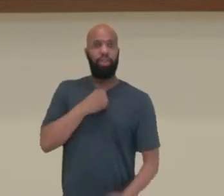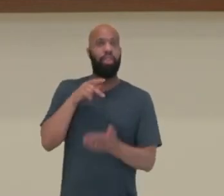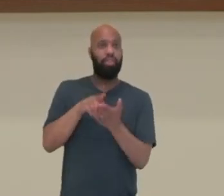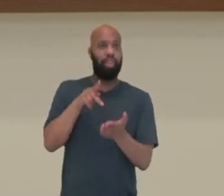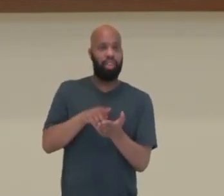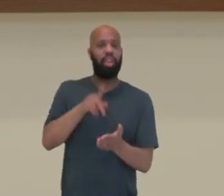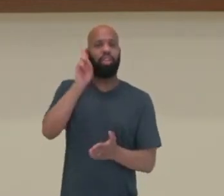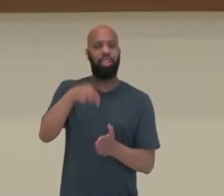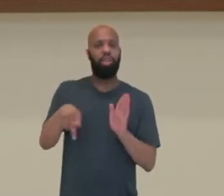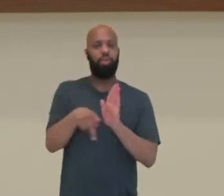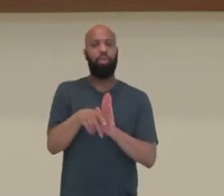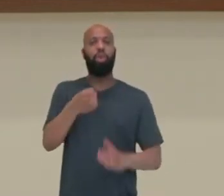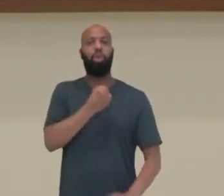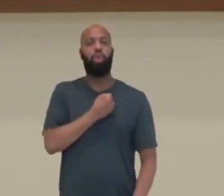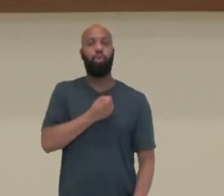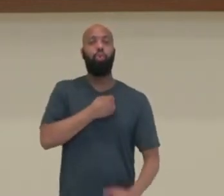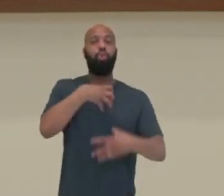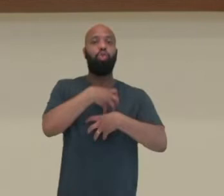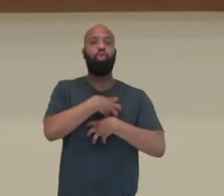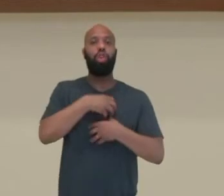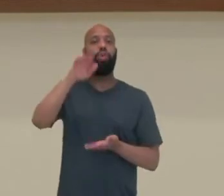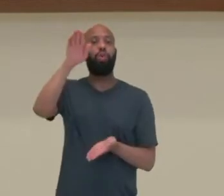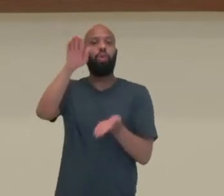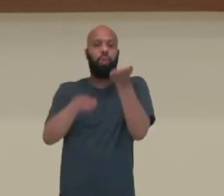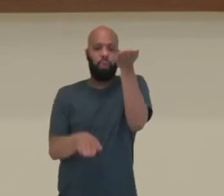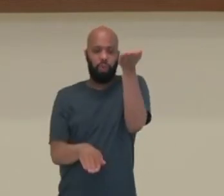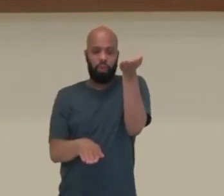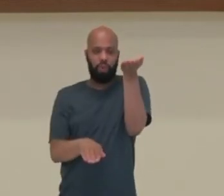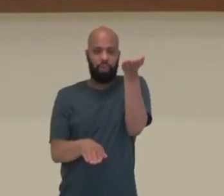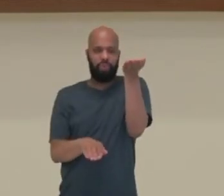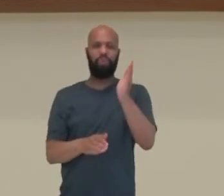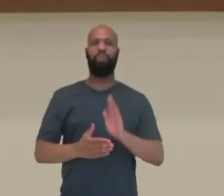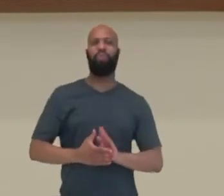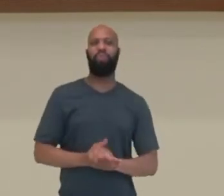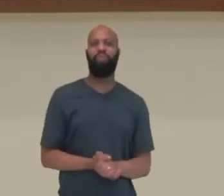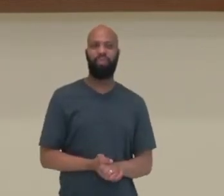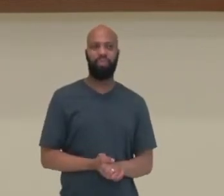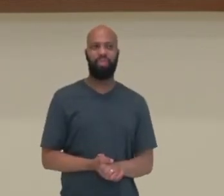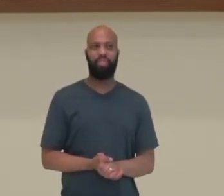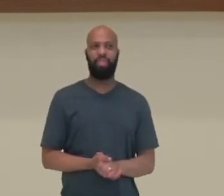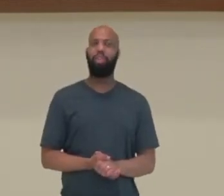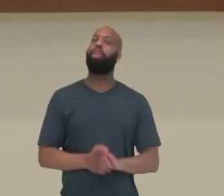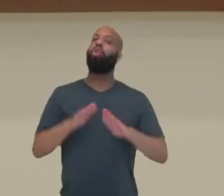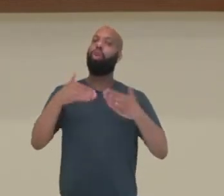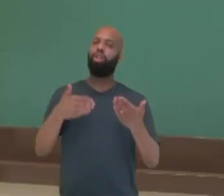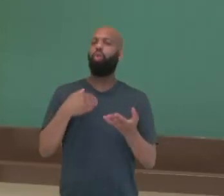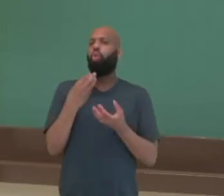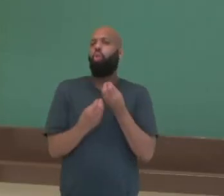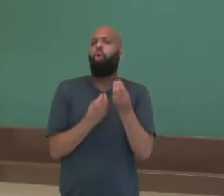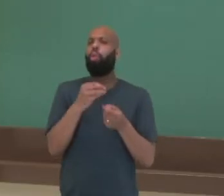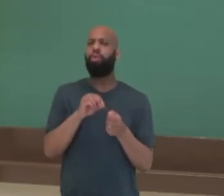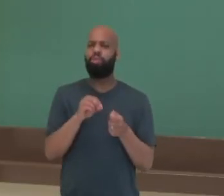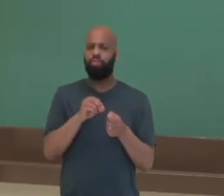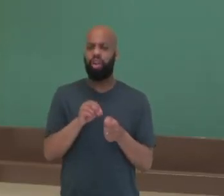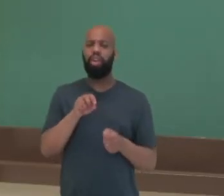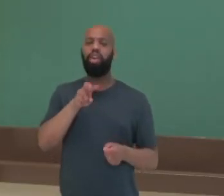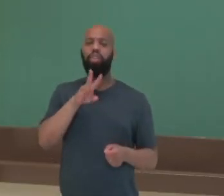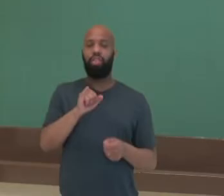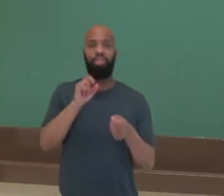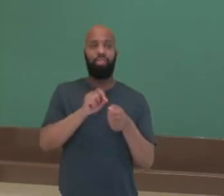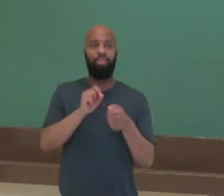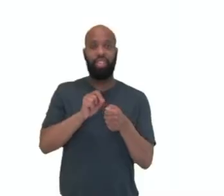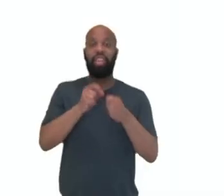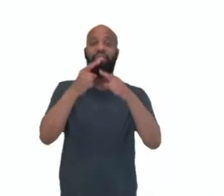realmente são números inversamente proporcionais. Para isso, nós vamos